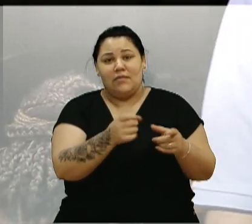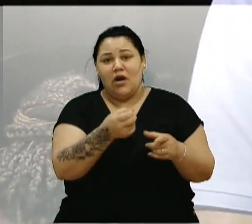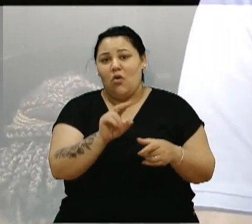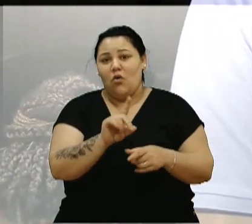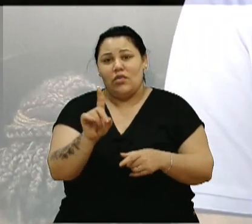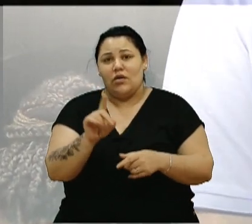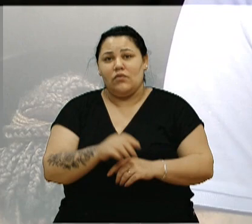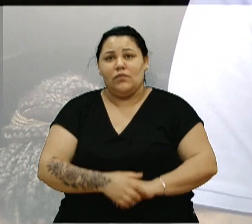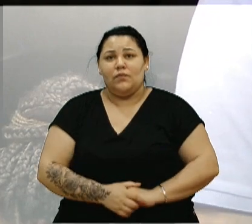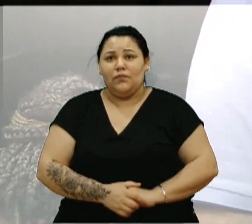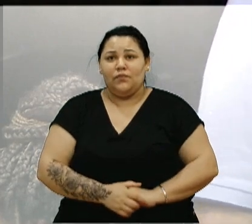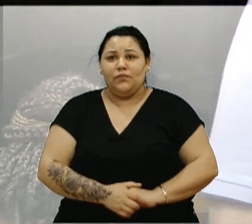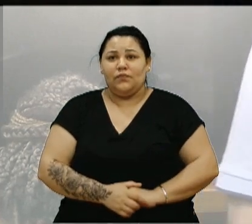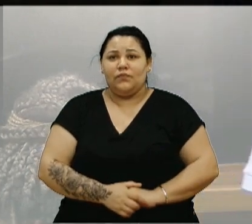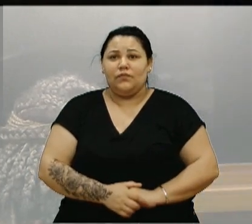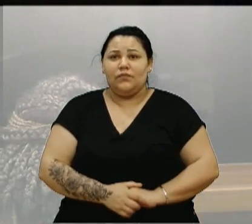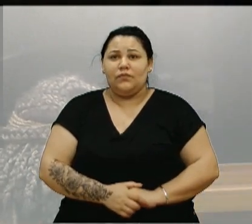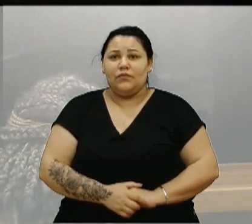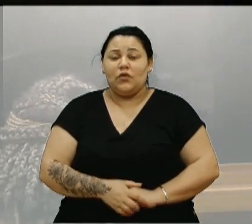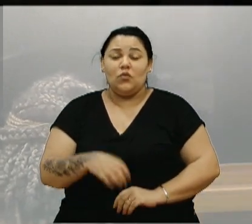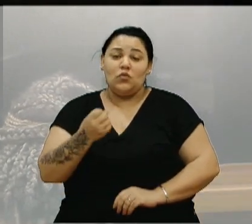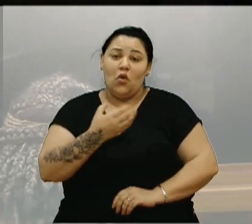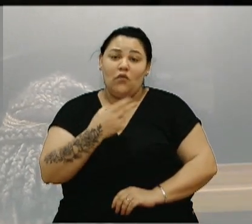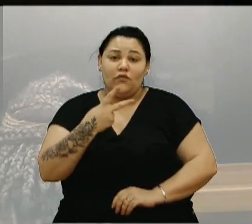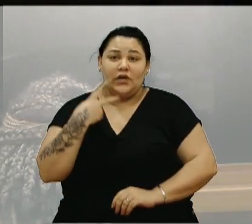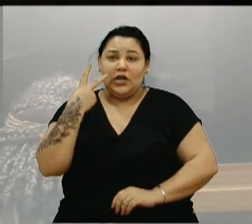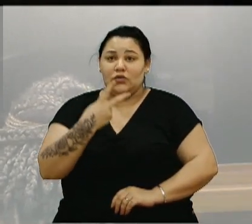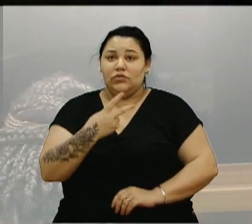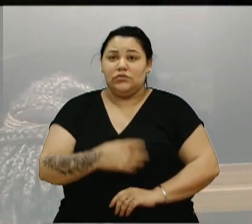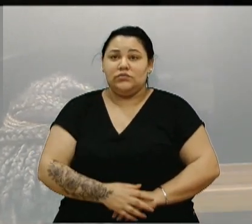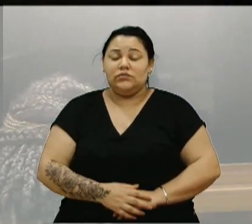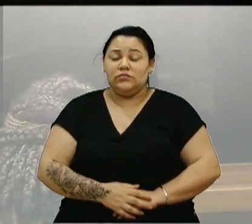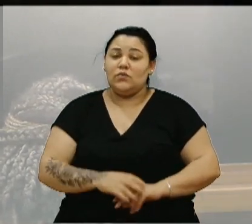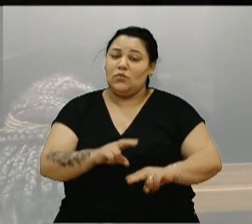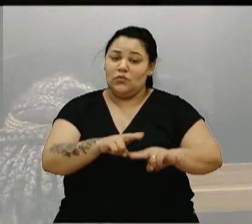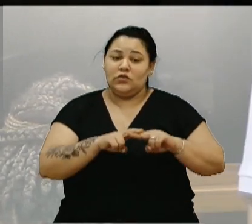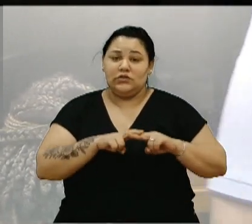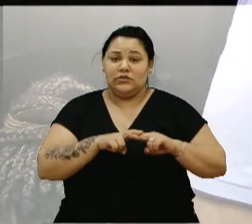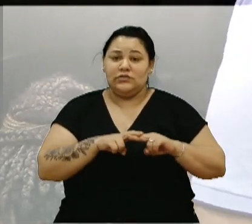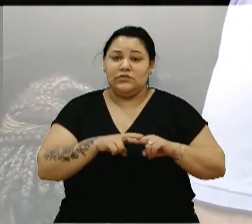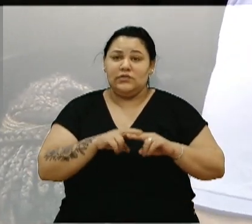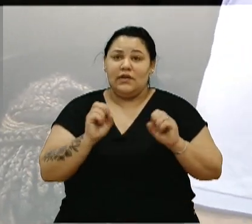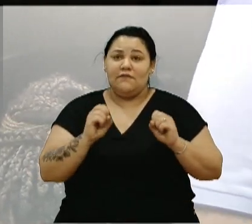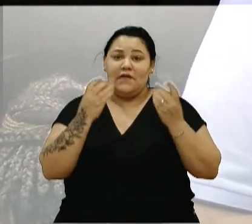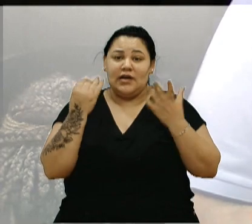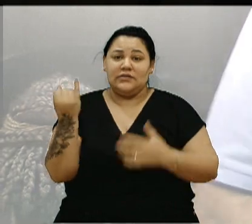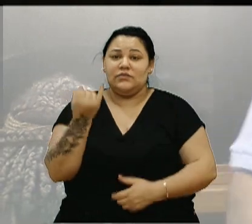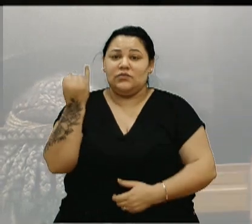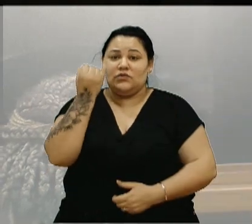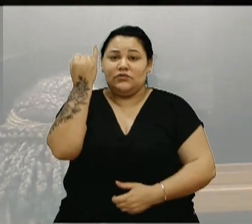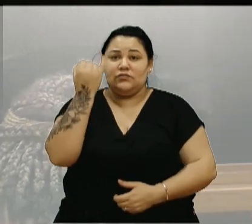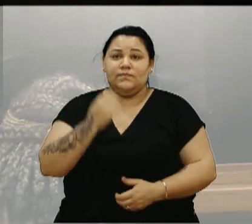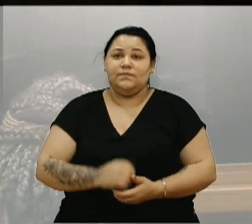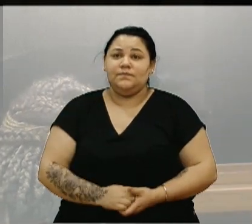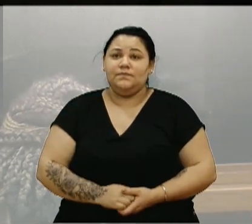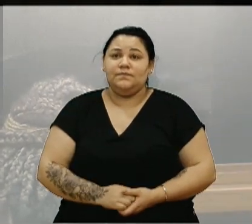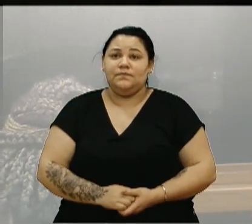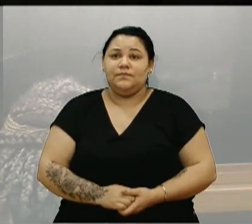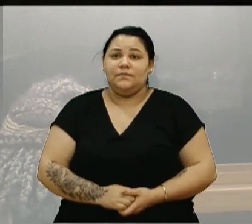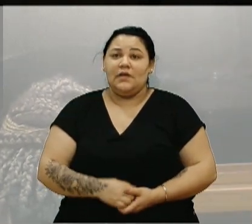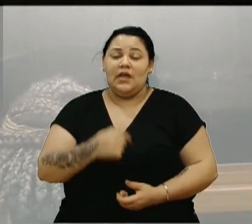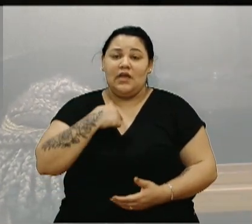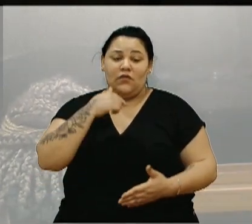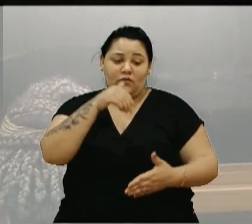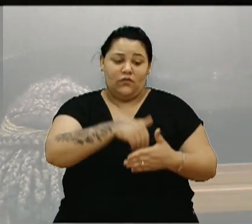vereadores reeleitos, né? Ou novos vereadores. Por isso que a festa é tão importante. Acho também, eu votei favorável